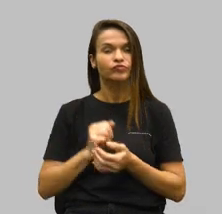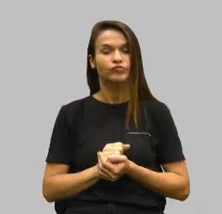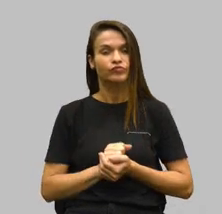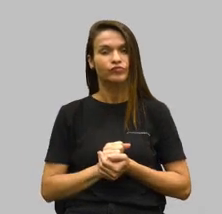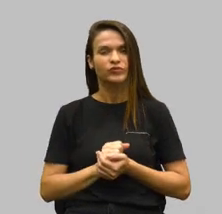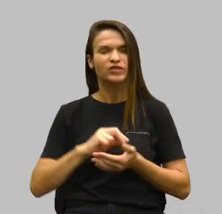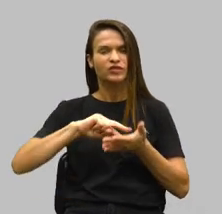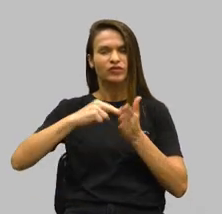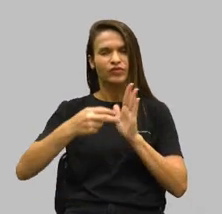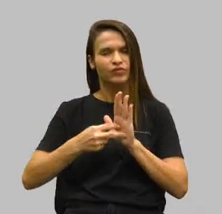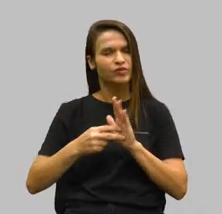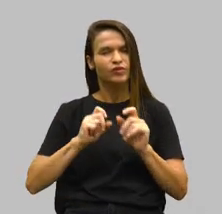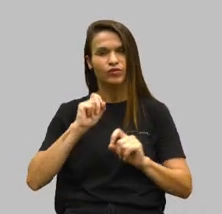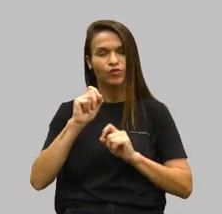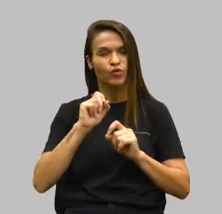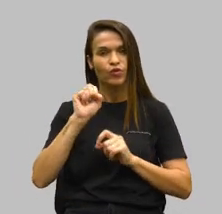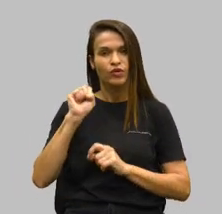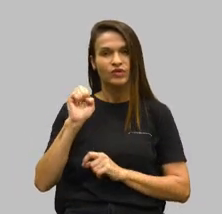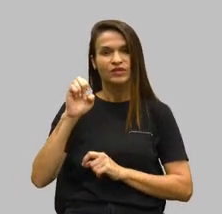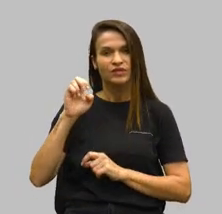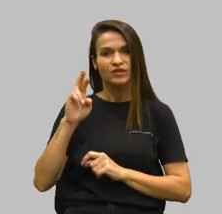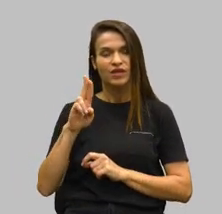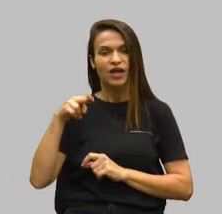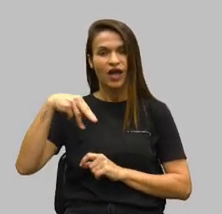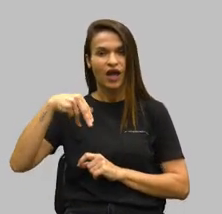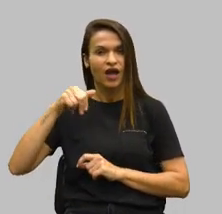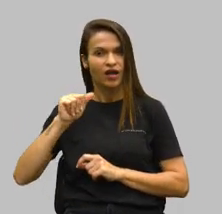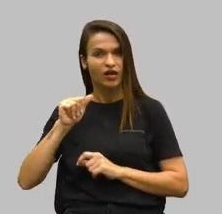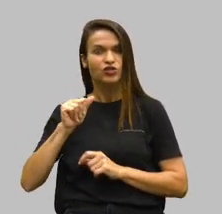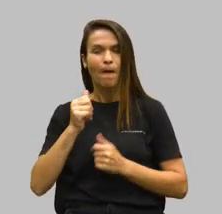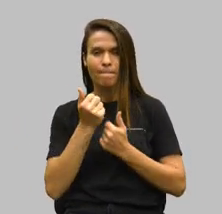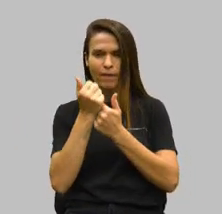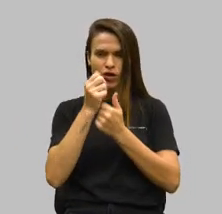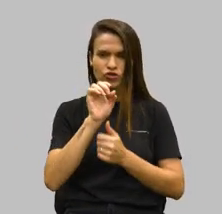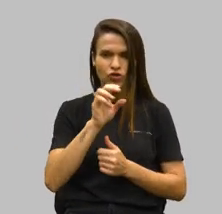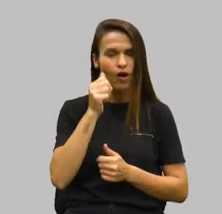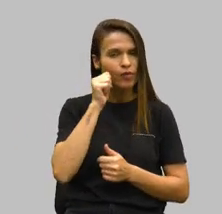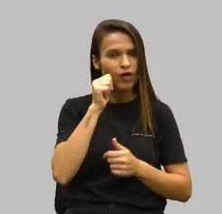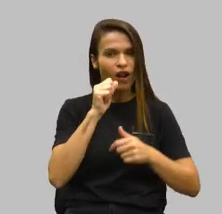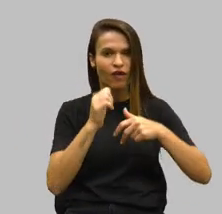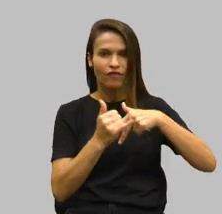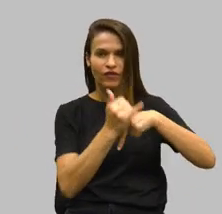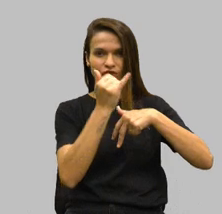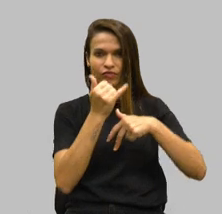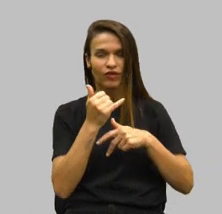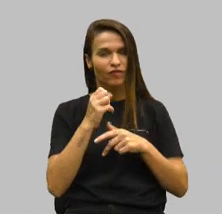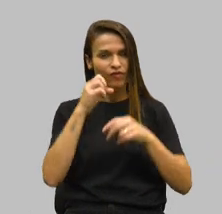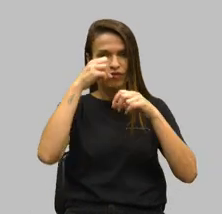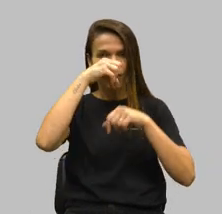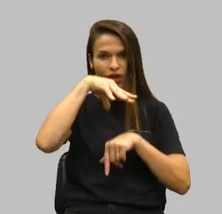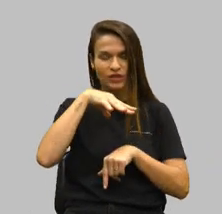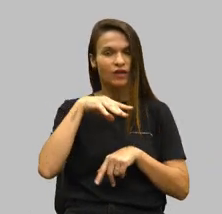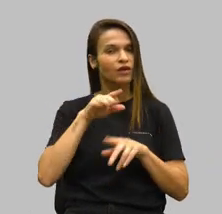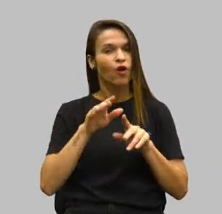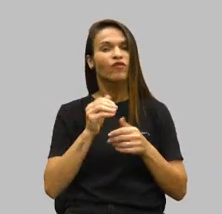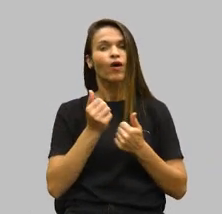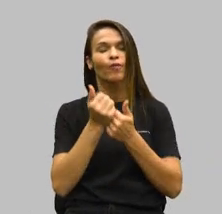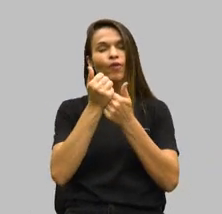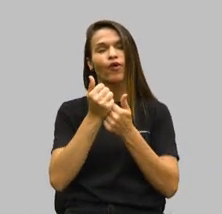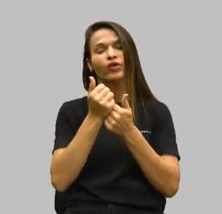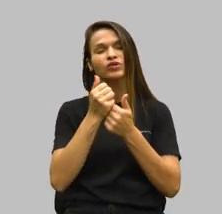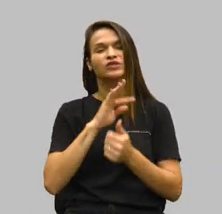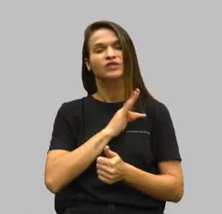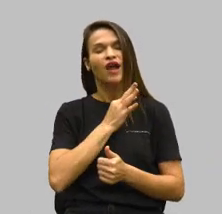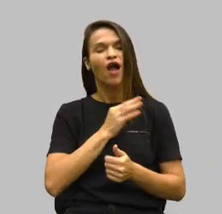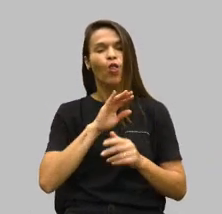CNA ele não não apoia somente a mulher vítima de violência ele apoia faz um apoio técnico a todos os municípios que